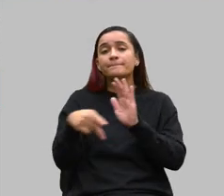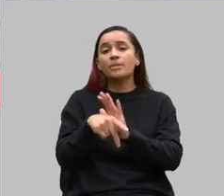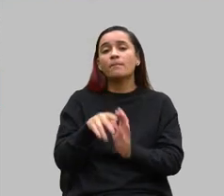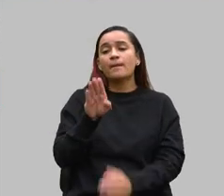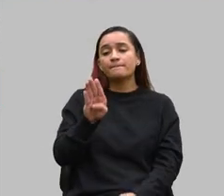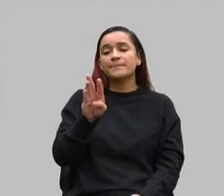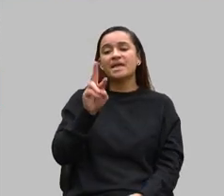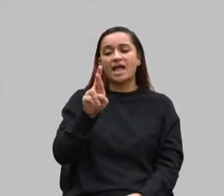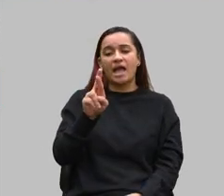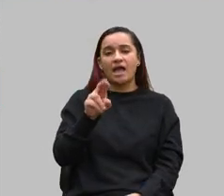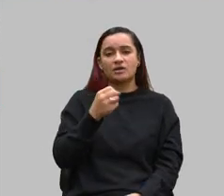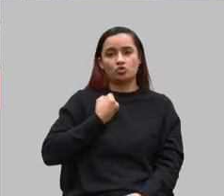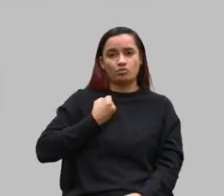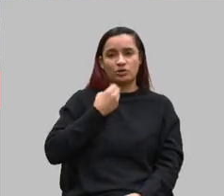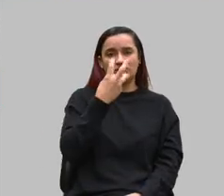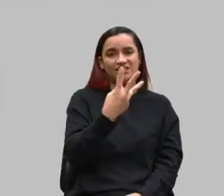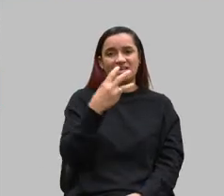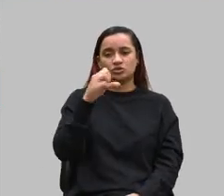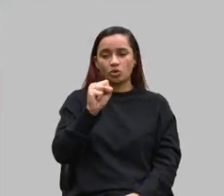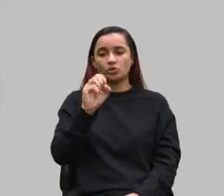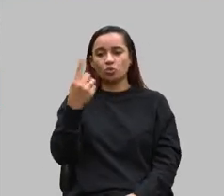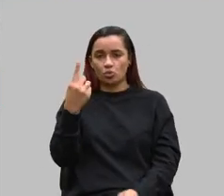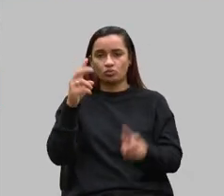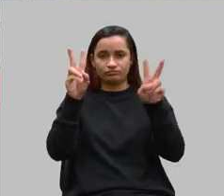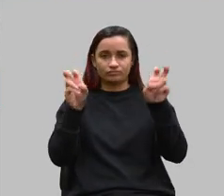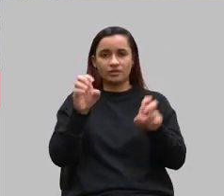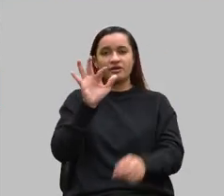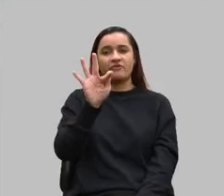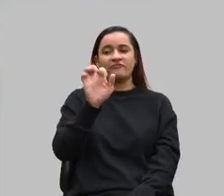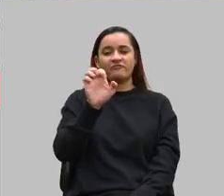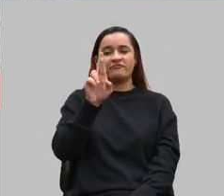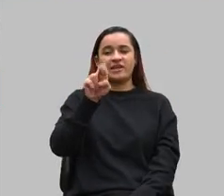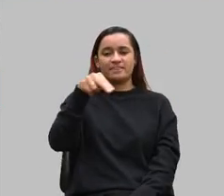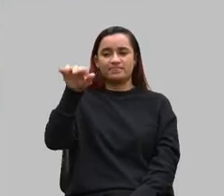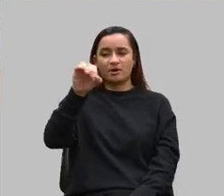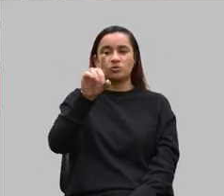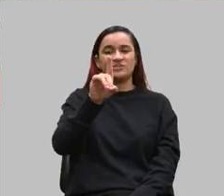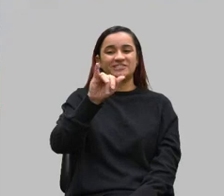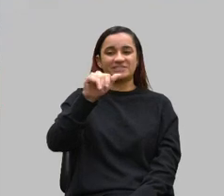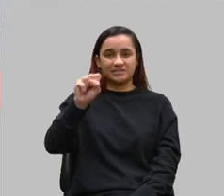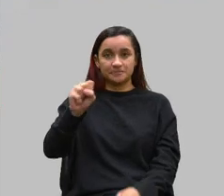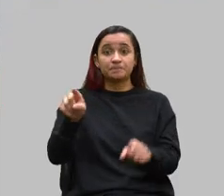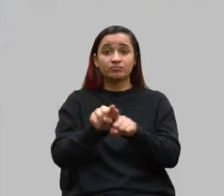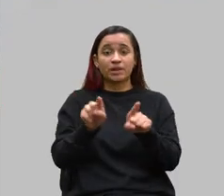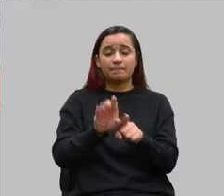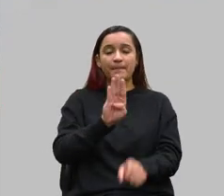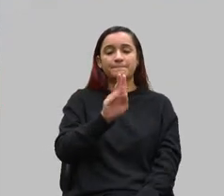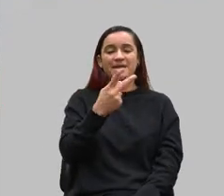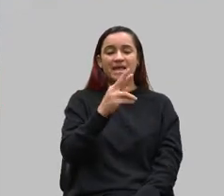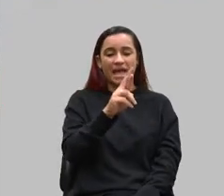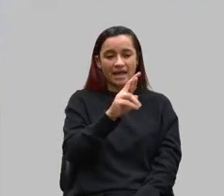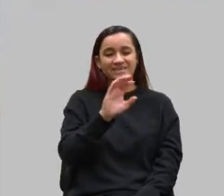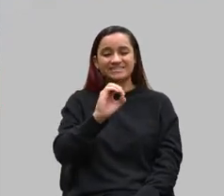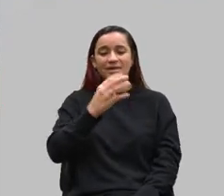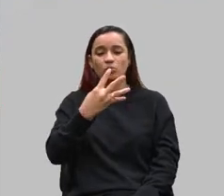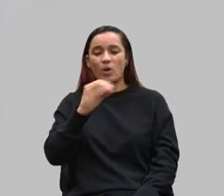381 a Rodovia Fernão Dias a040 a262 e outros trechos de